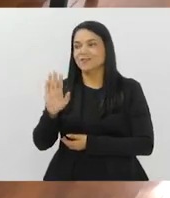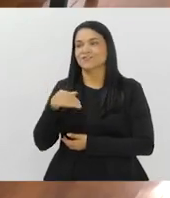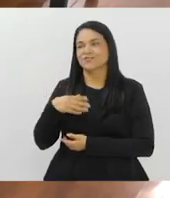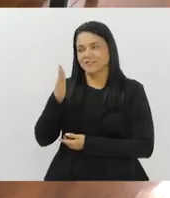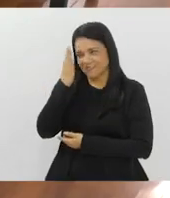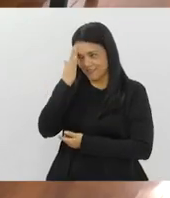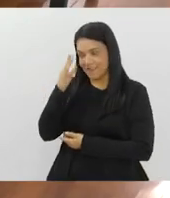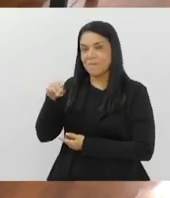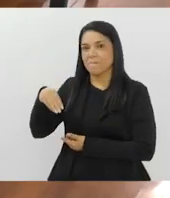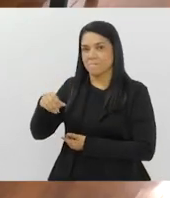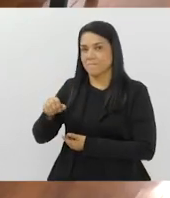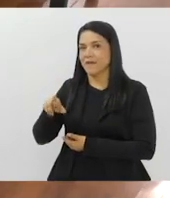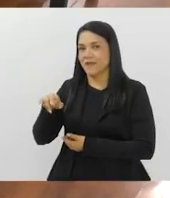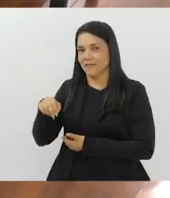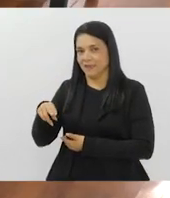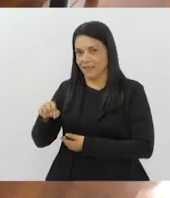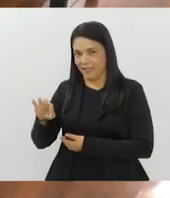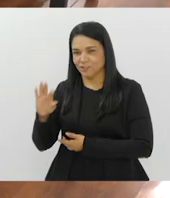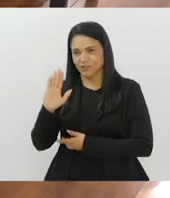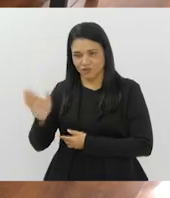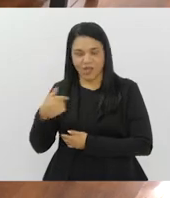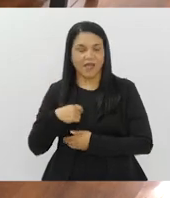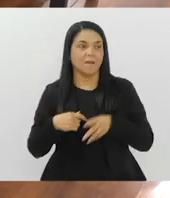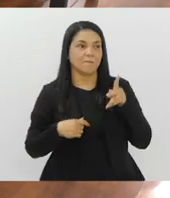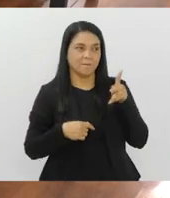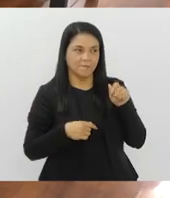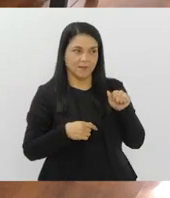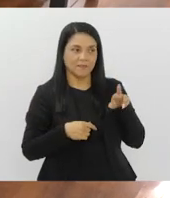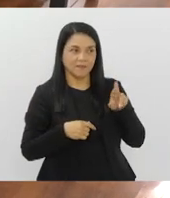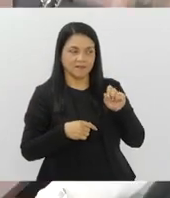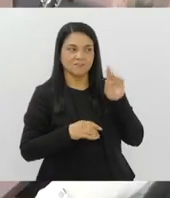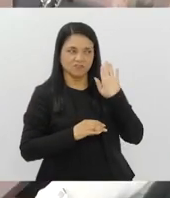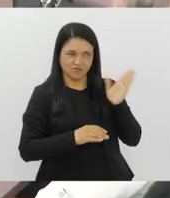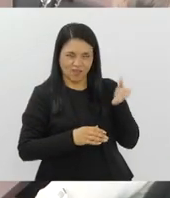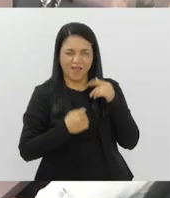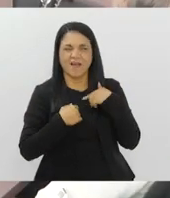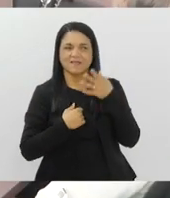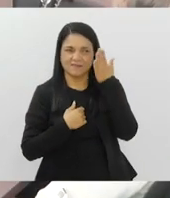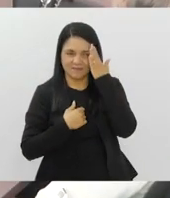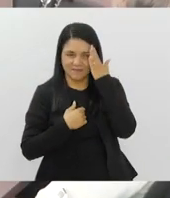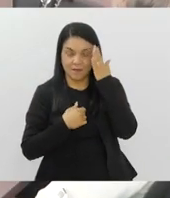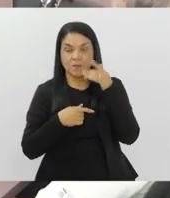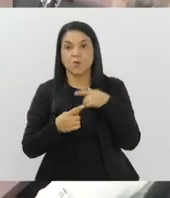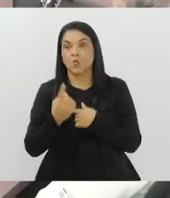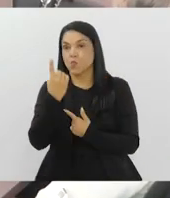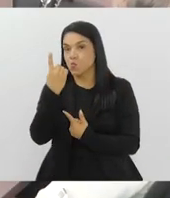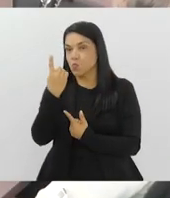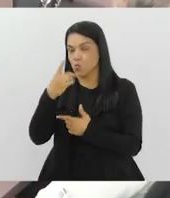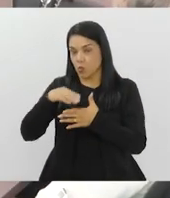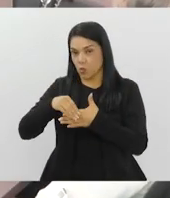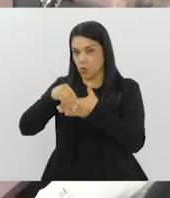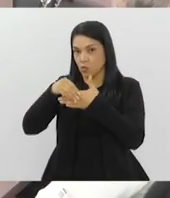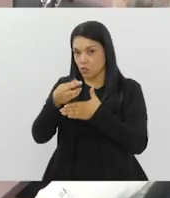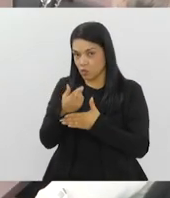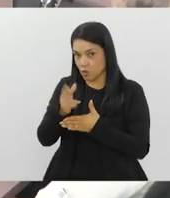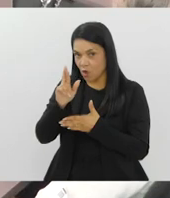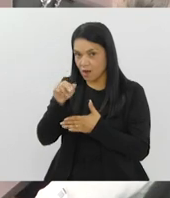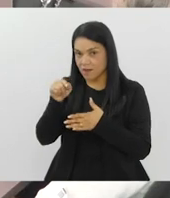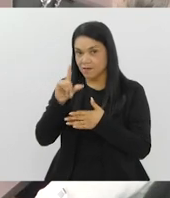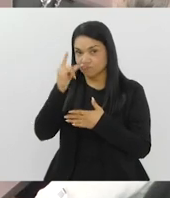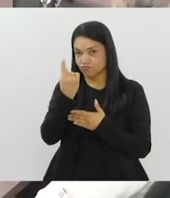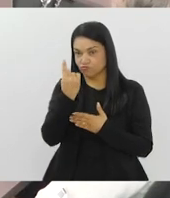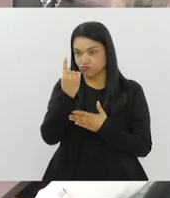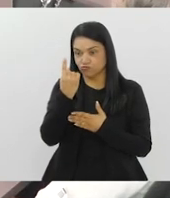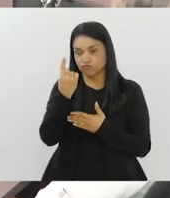Patrícia também. Então, mas o caso de $1 ao dia, diminuição